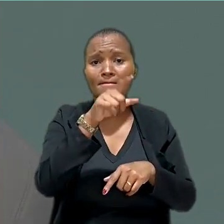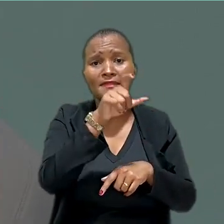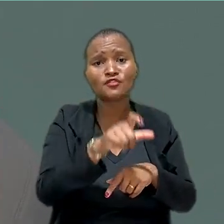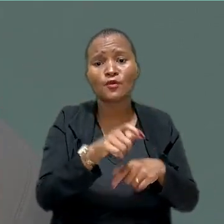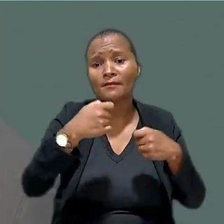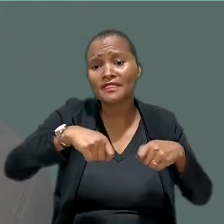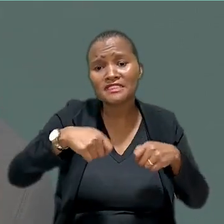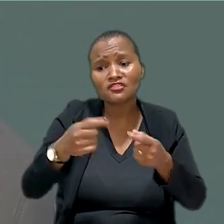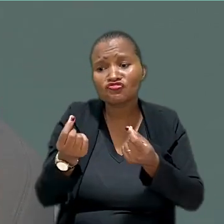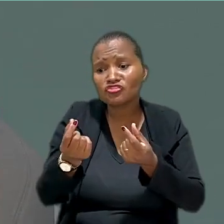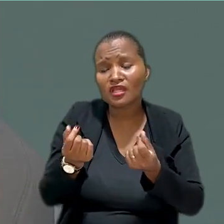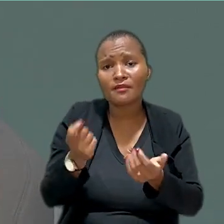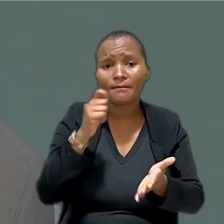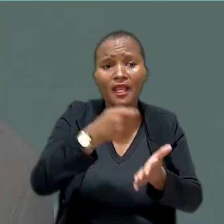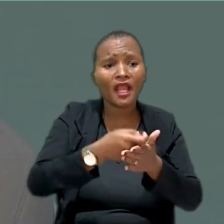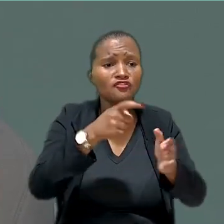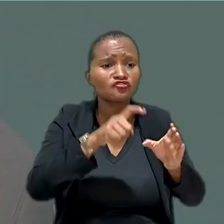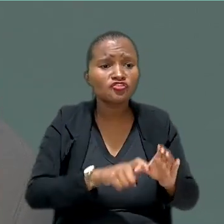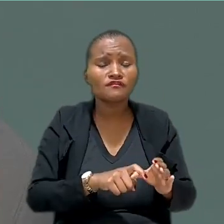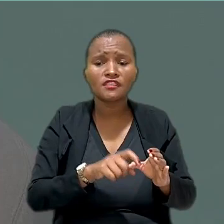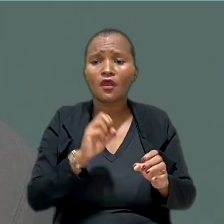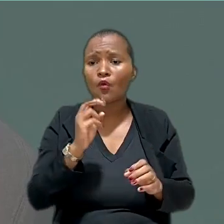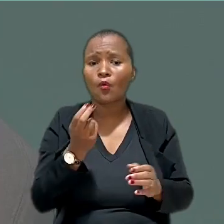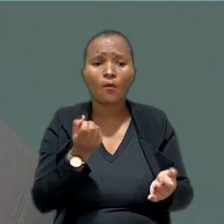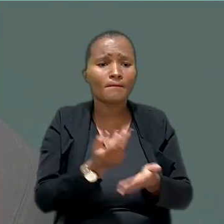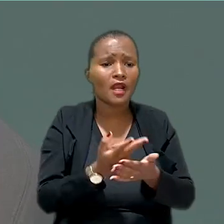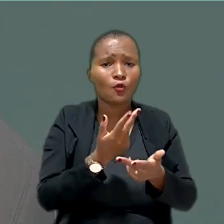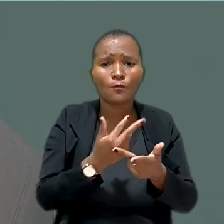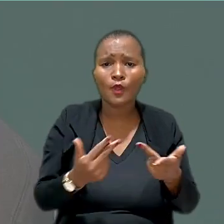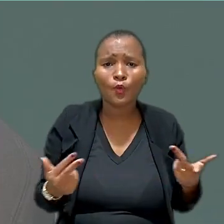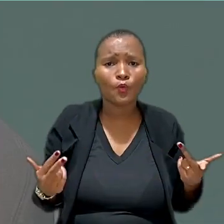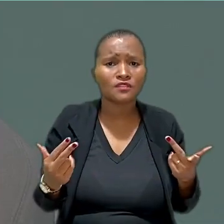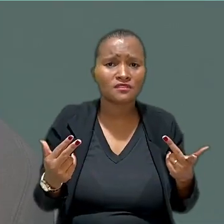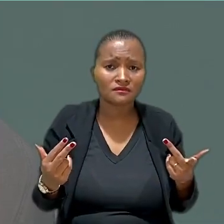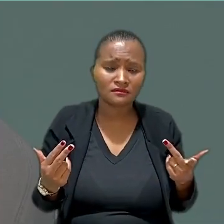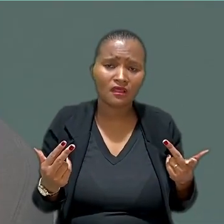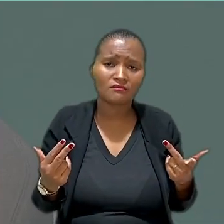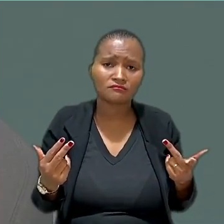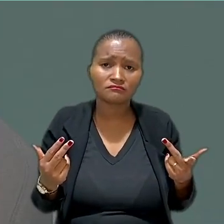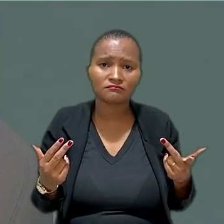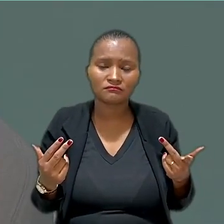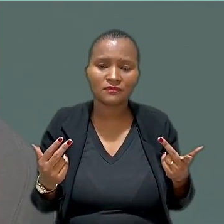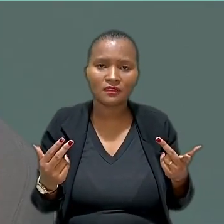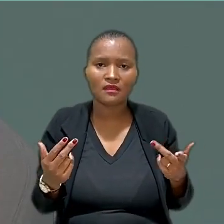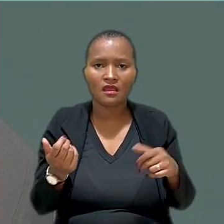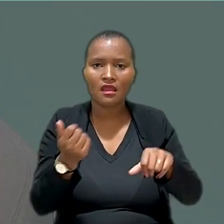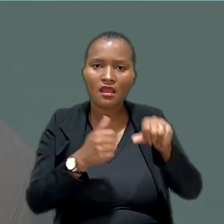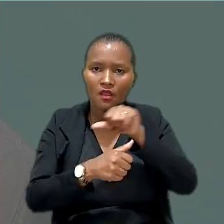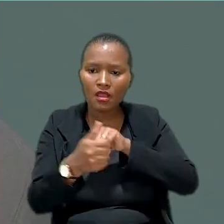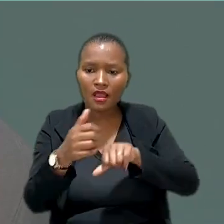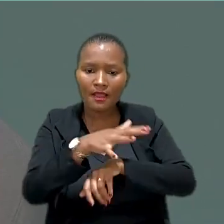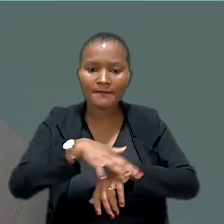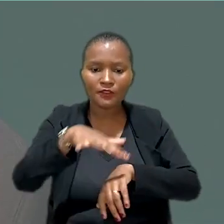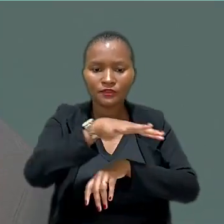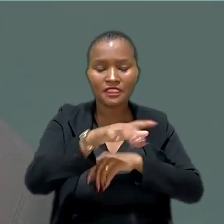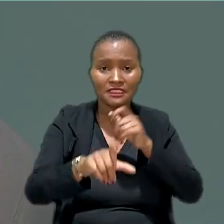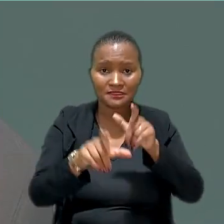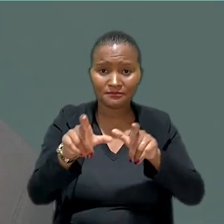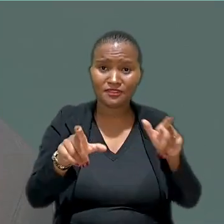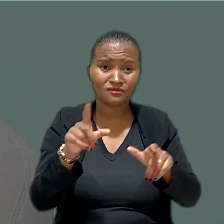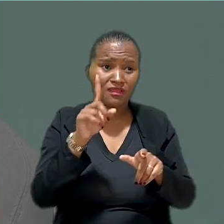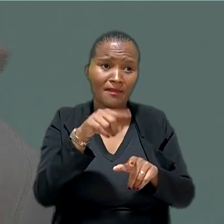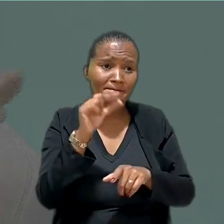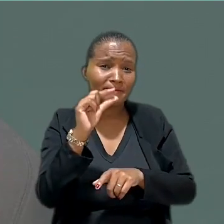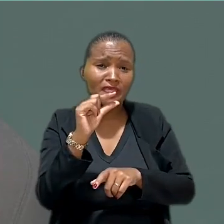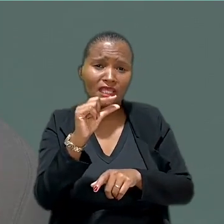dívidas, para comprar algum bem que, enfim, deseje. Não é um dinheiro que a pessoa, em regra, vai acumular. Ao contrário, a maioria das pessoas que nós